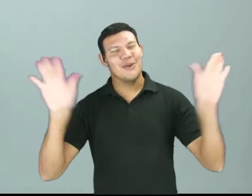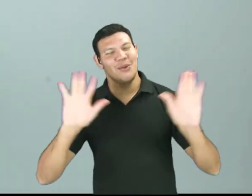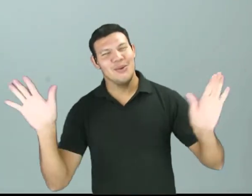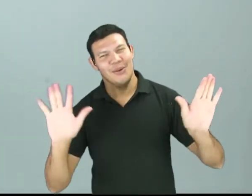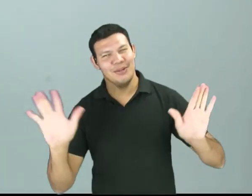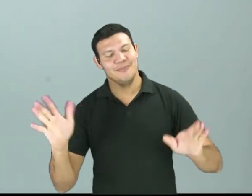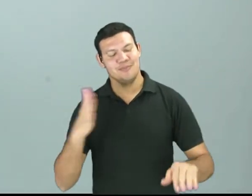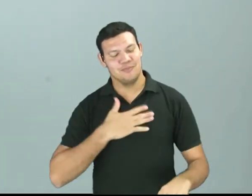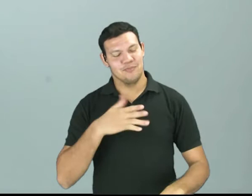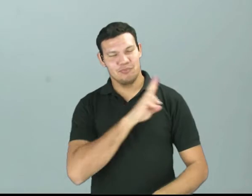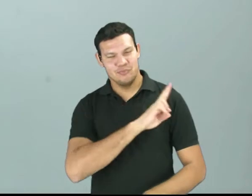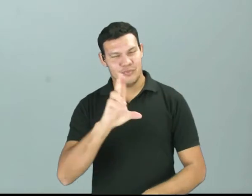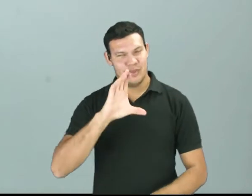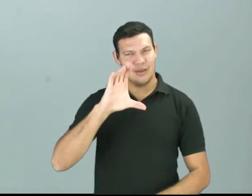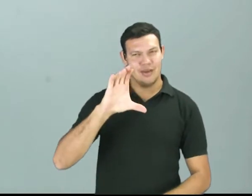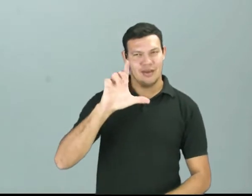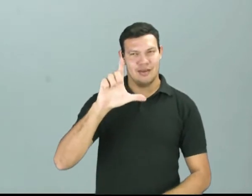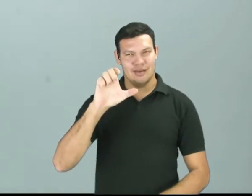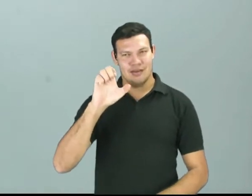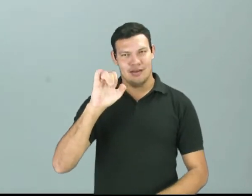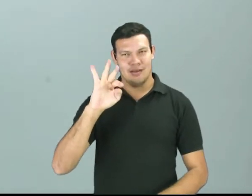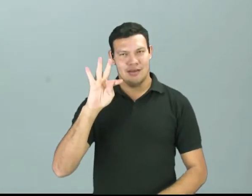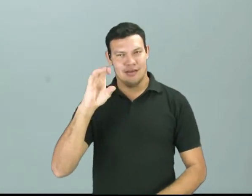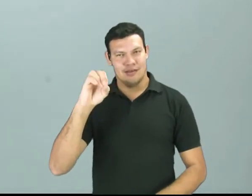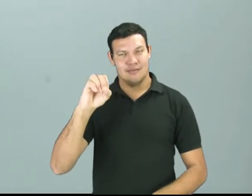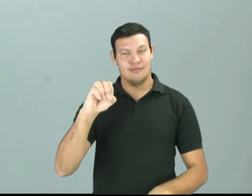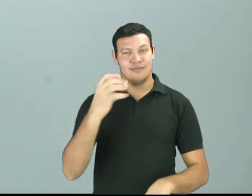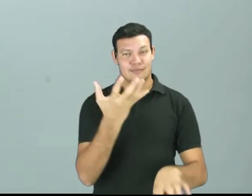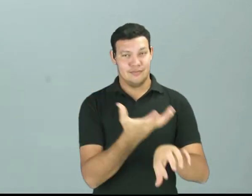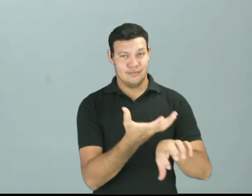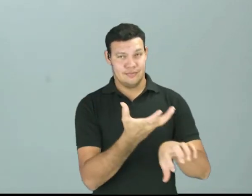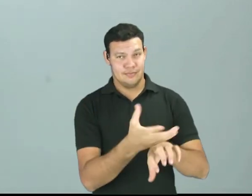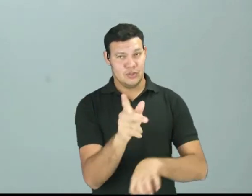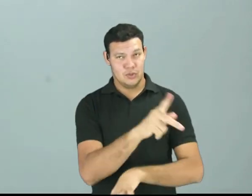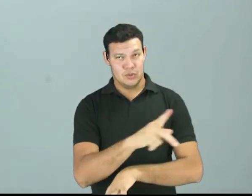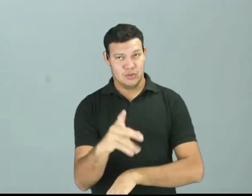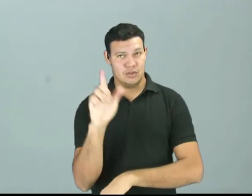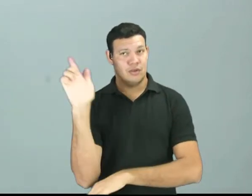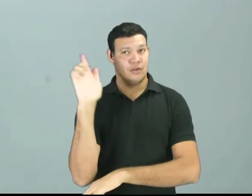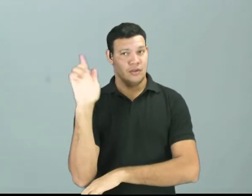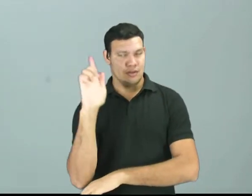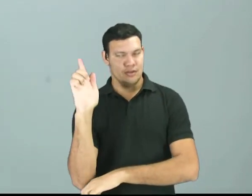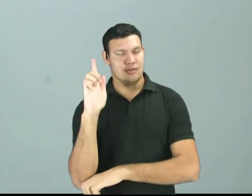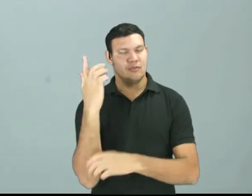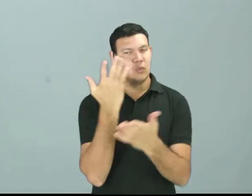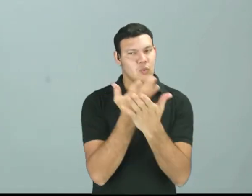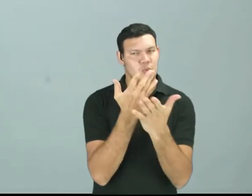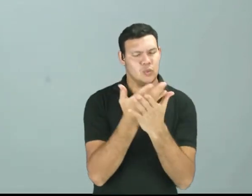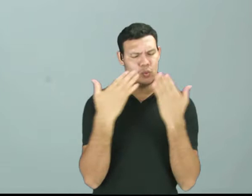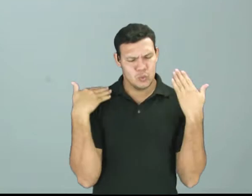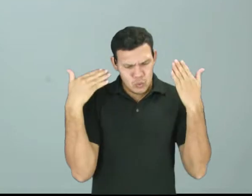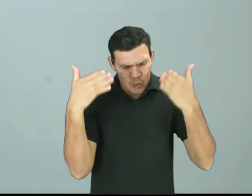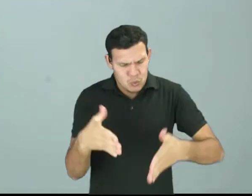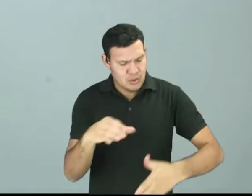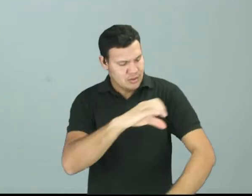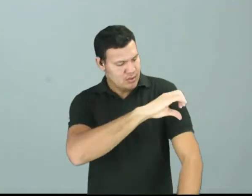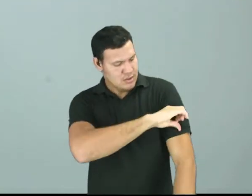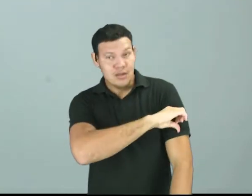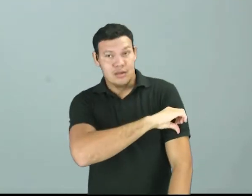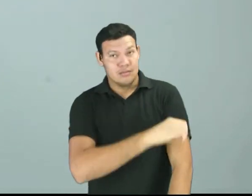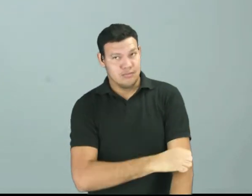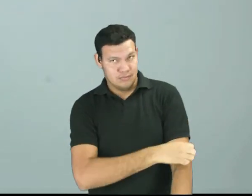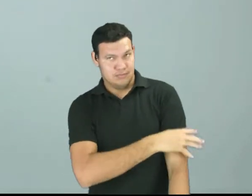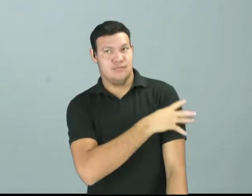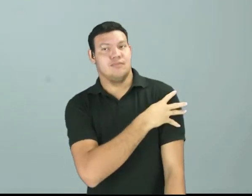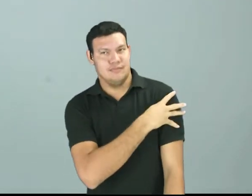Olá, meu nome é Cleilton Amaral, professor de Geografia, e o estudo de hoje é voltado para os alunos do 9º ano